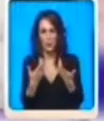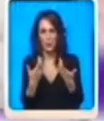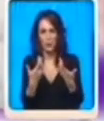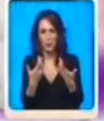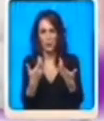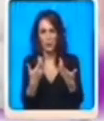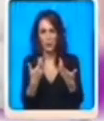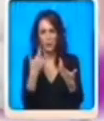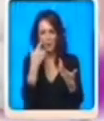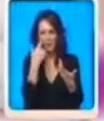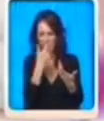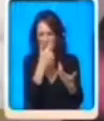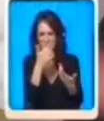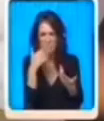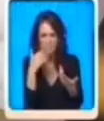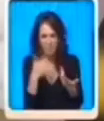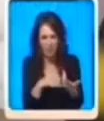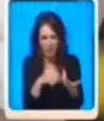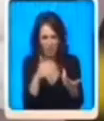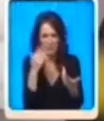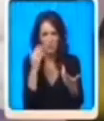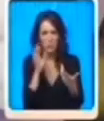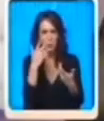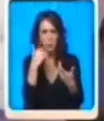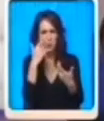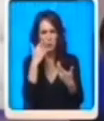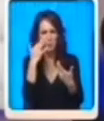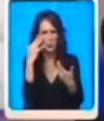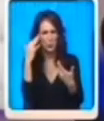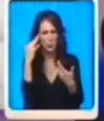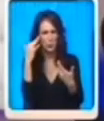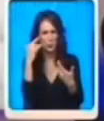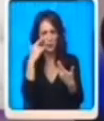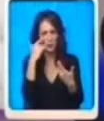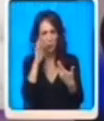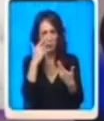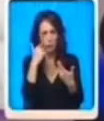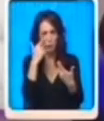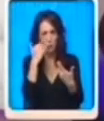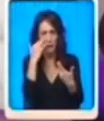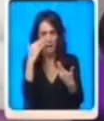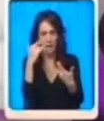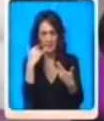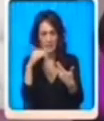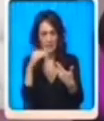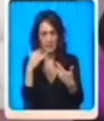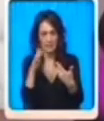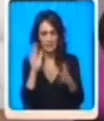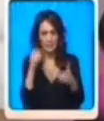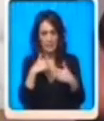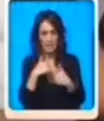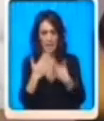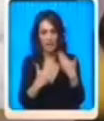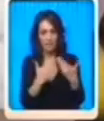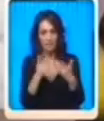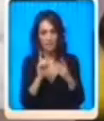mal da minha vista. E então, quando choro, arde muita vista. Arde muita vista. E às vezes